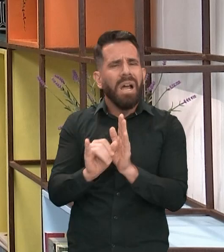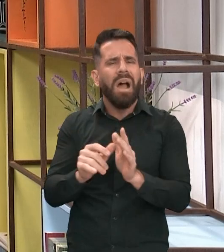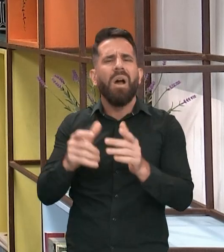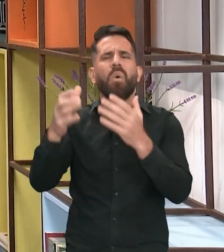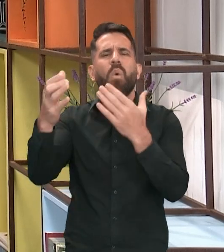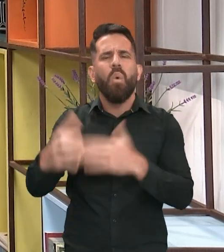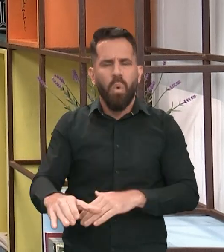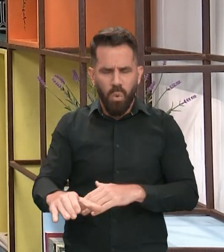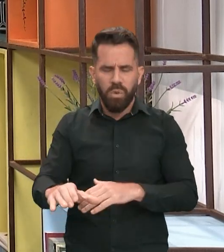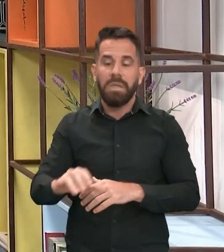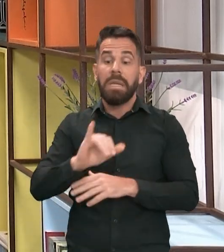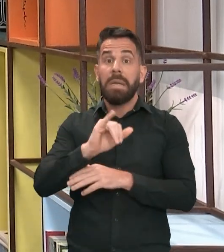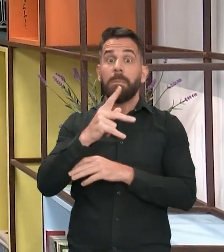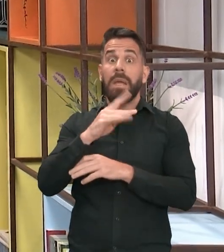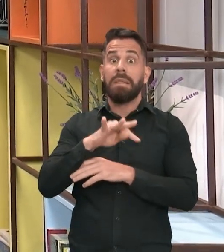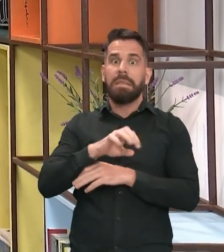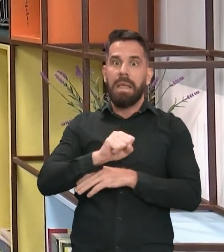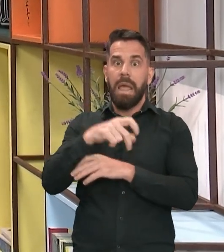Instagram,